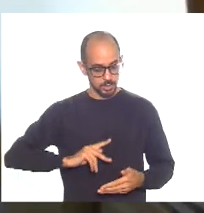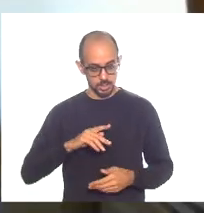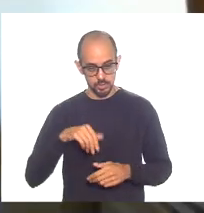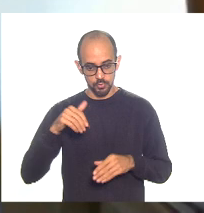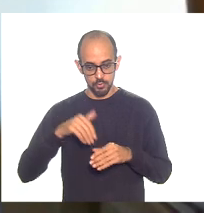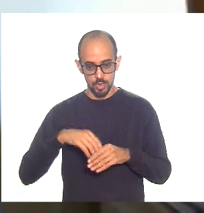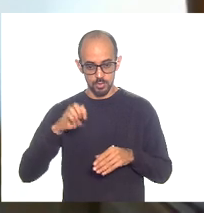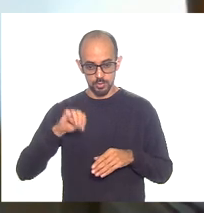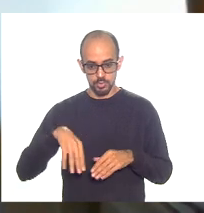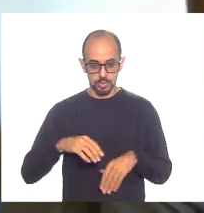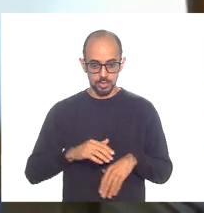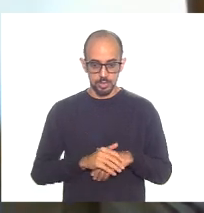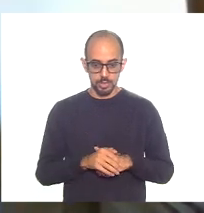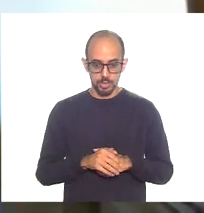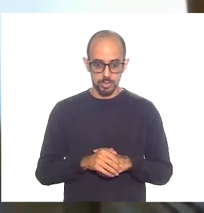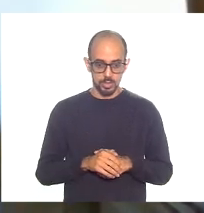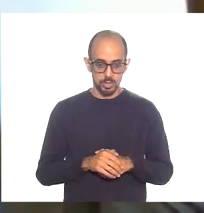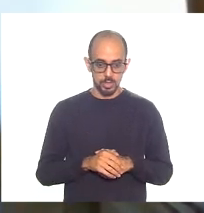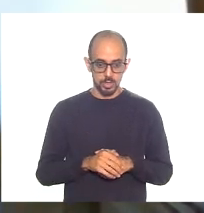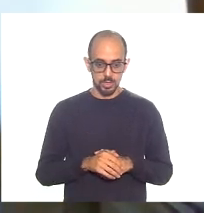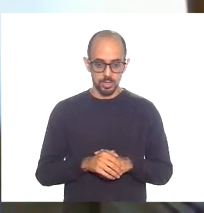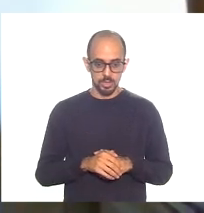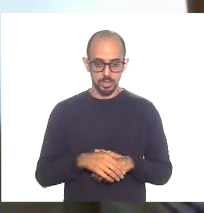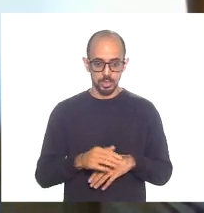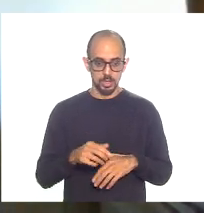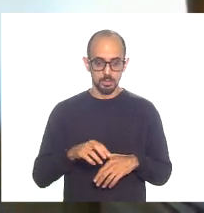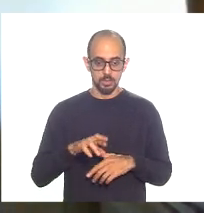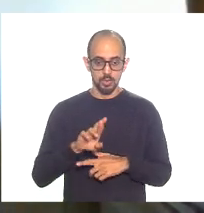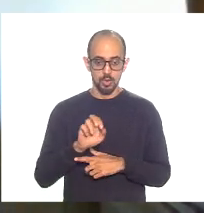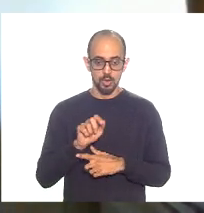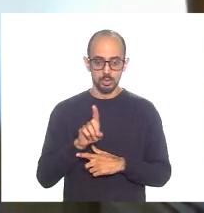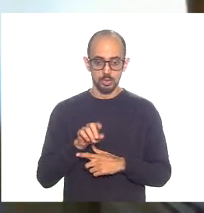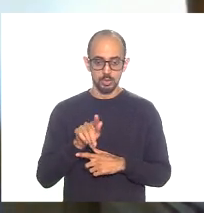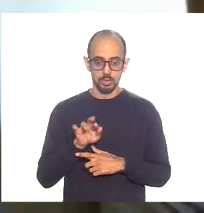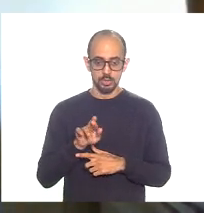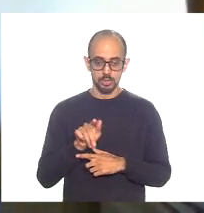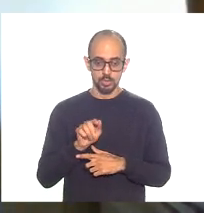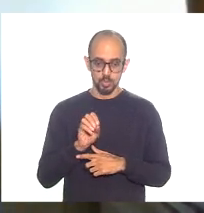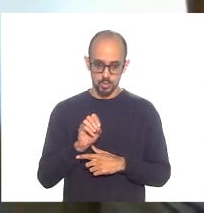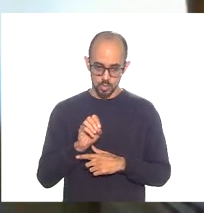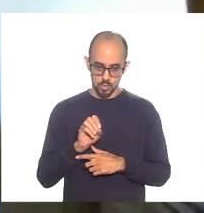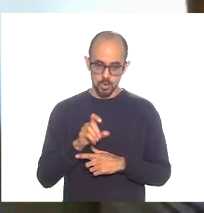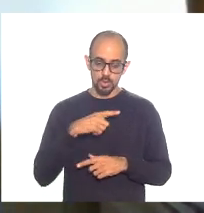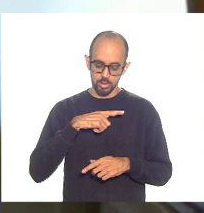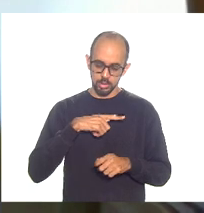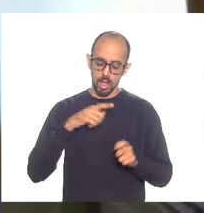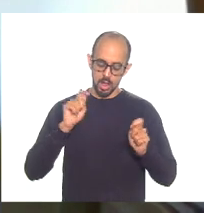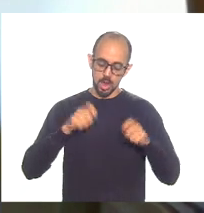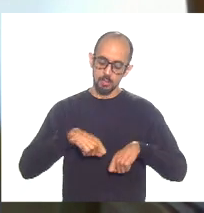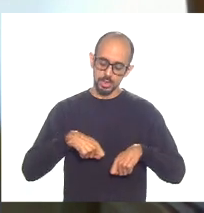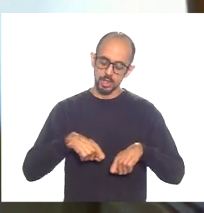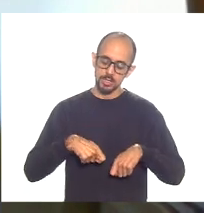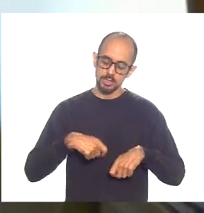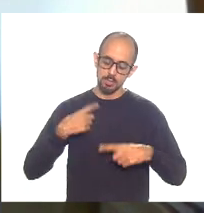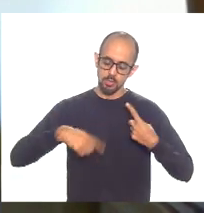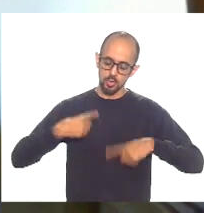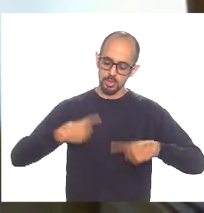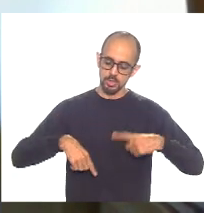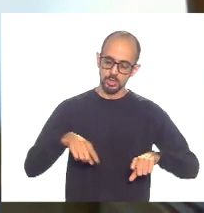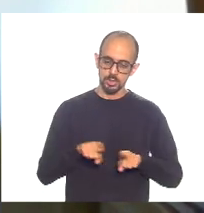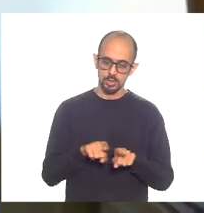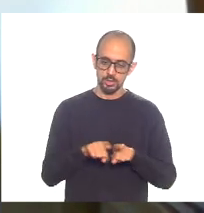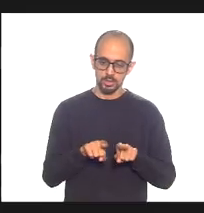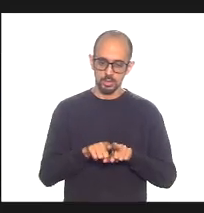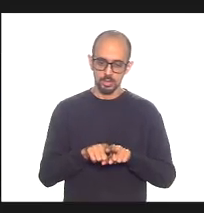voto sim no deputado Rodrigo Bacelar. Tem competência política e